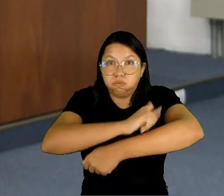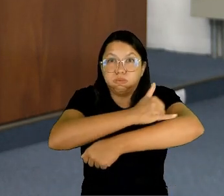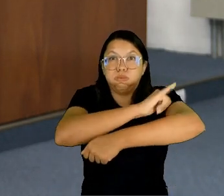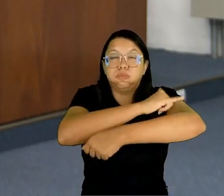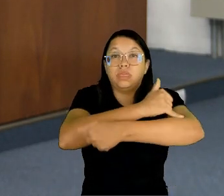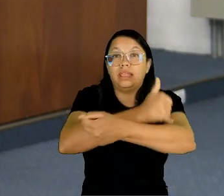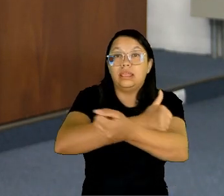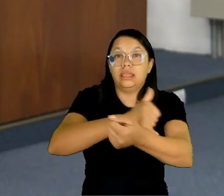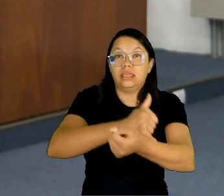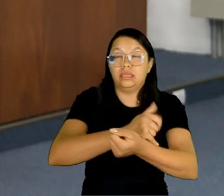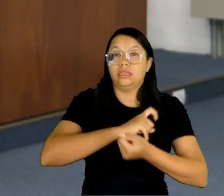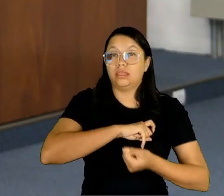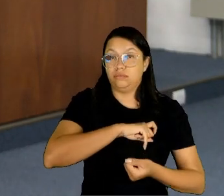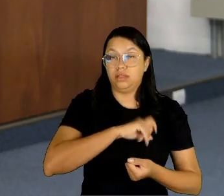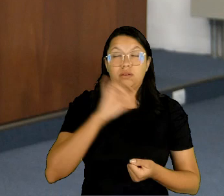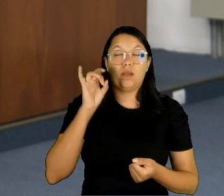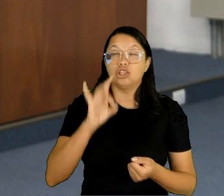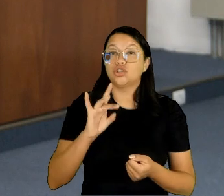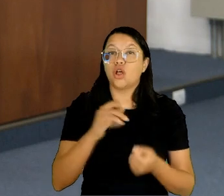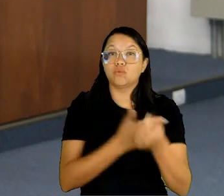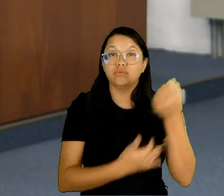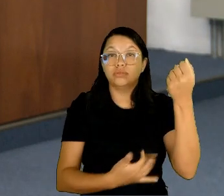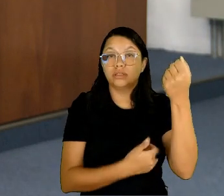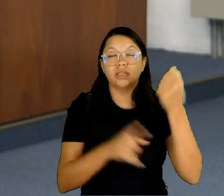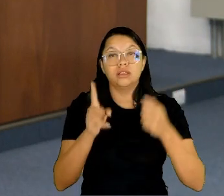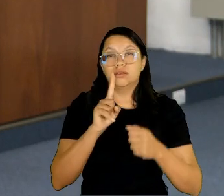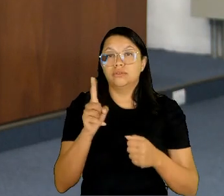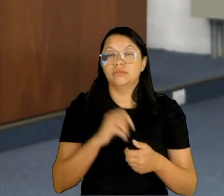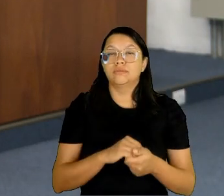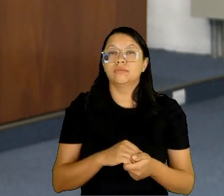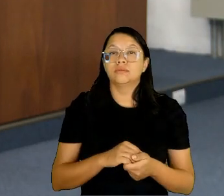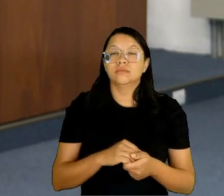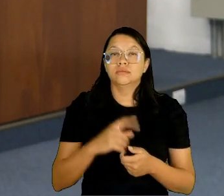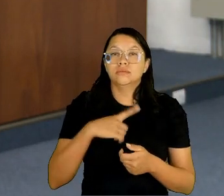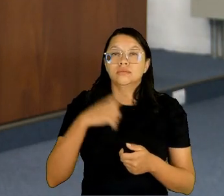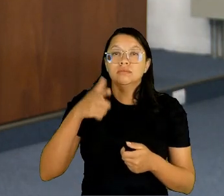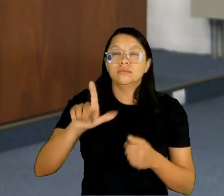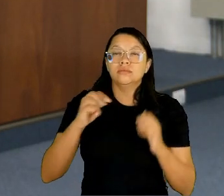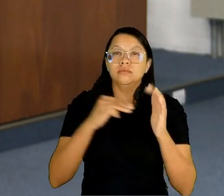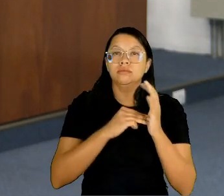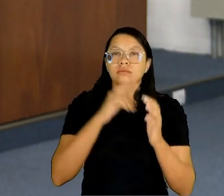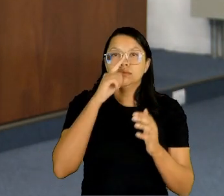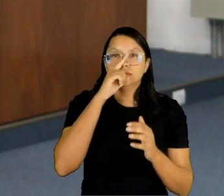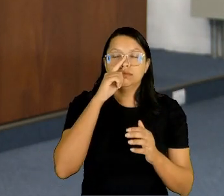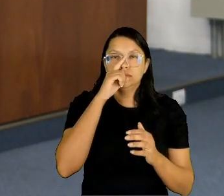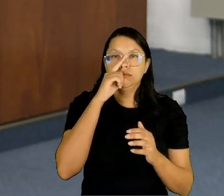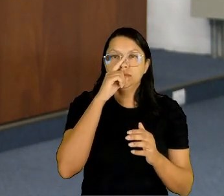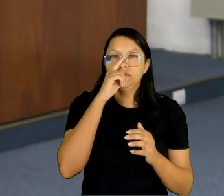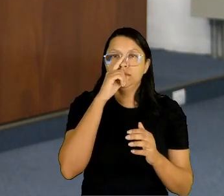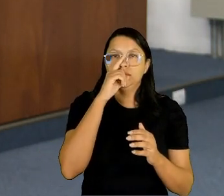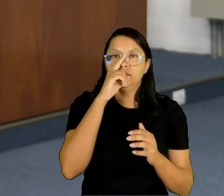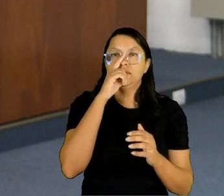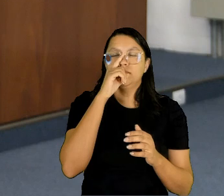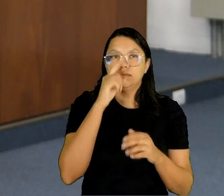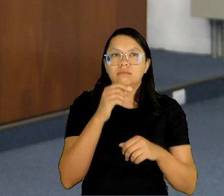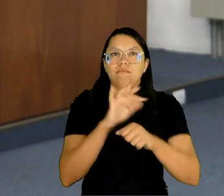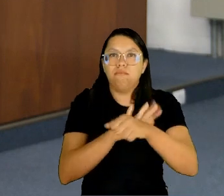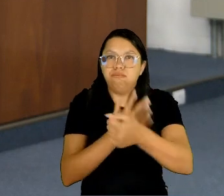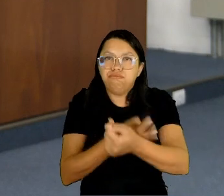artérias. Não é só o colesterol alto no sangue que faz esse colesterol entrar. Se a gente tem esses outros fatores de risco